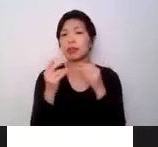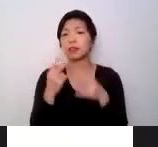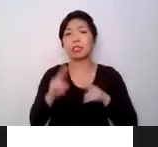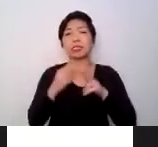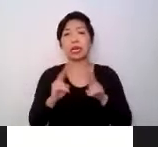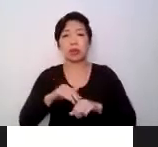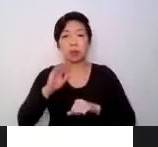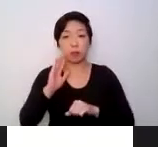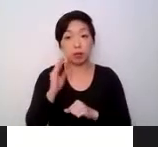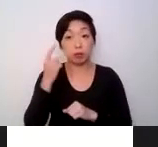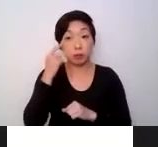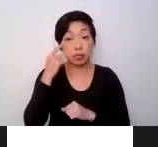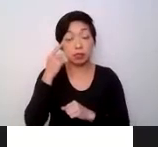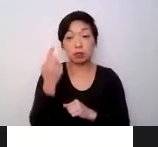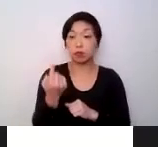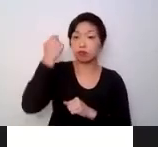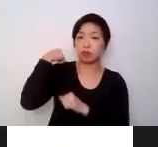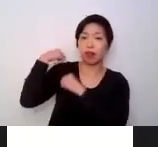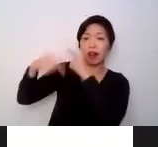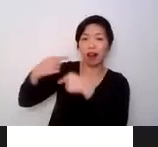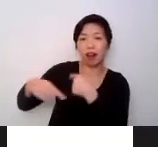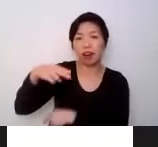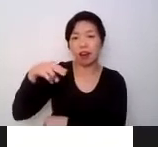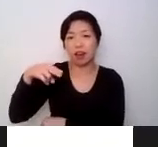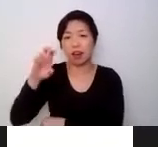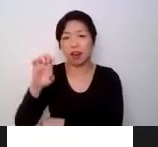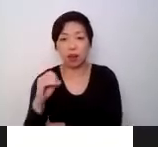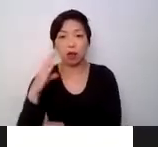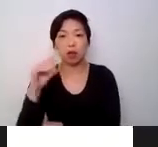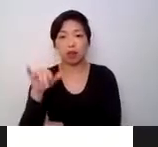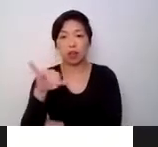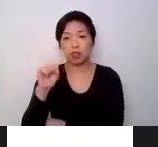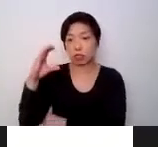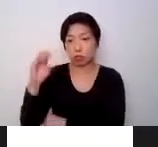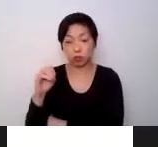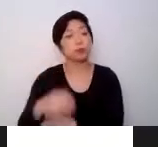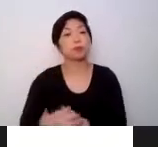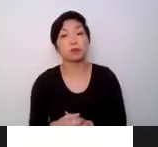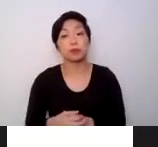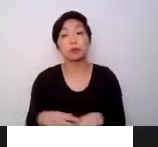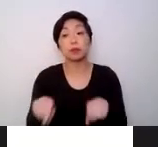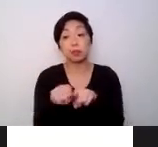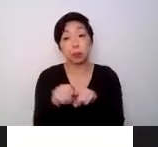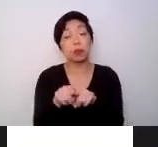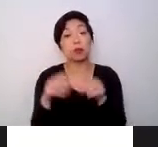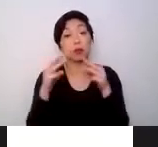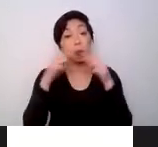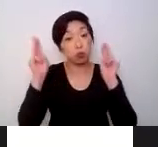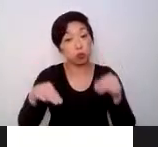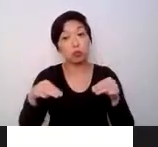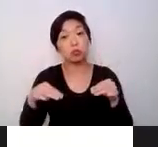consideração neoclássica anterior e aí o museu poderia vir no final da década de XX a